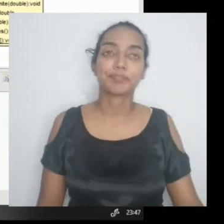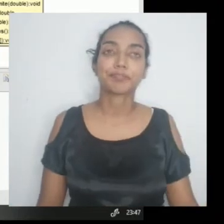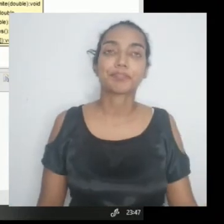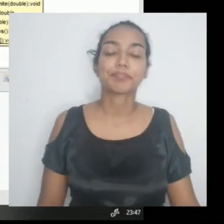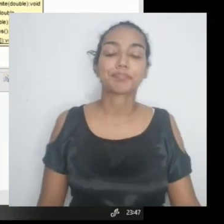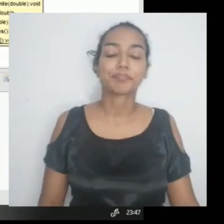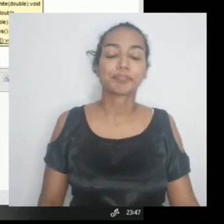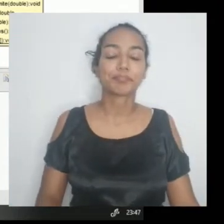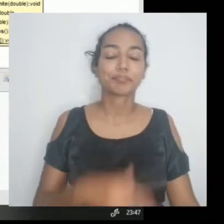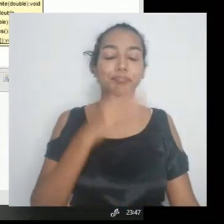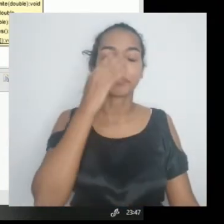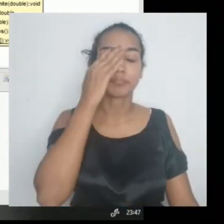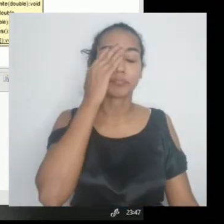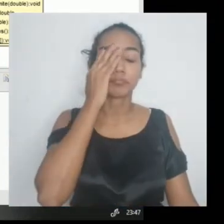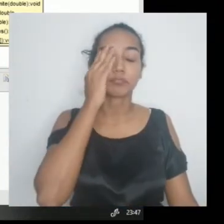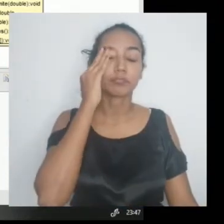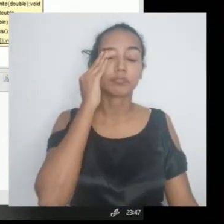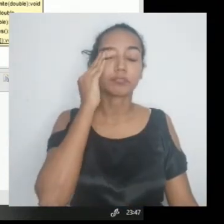pergunta agora,